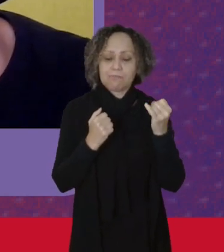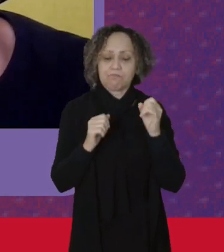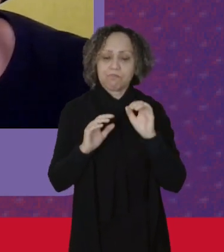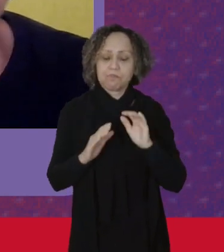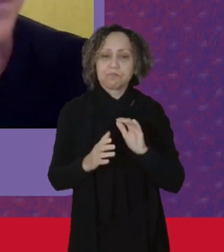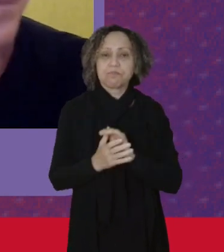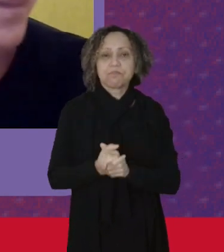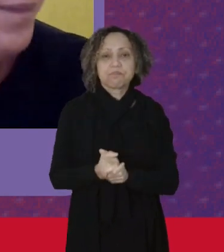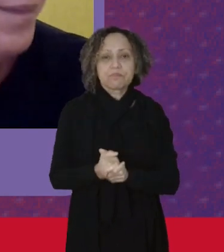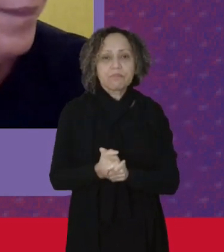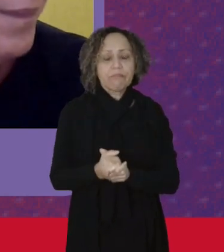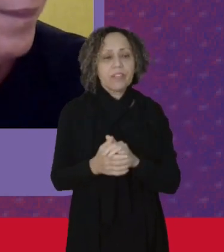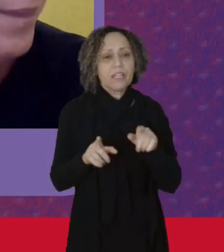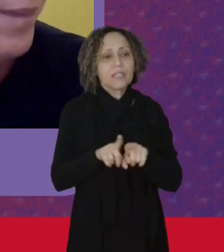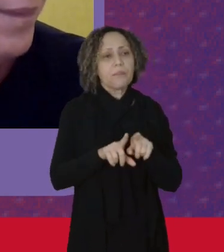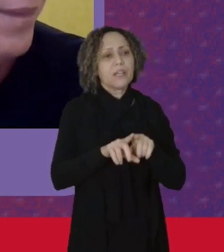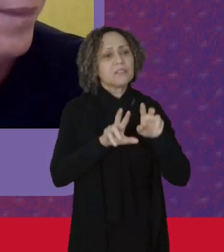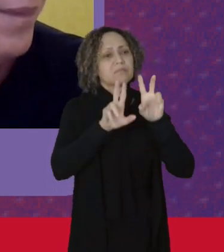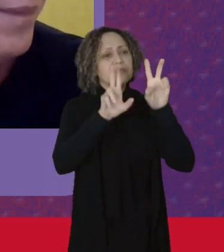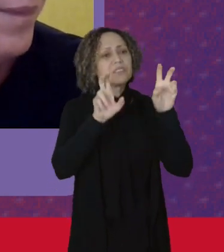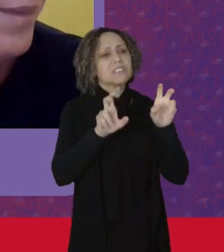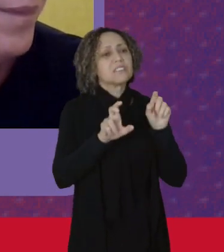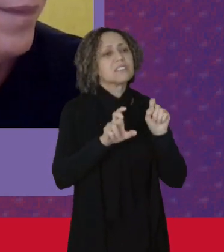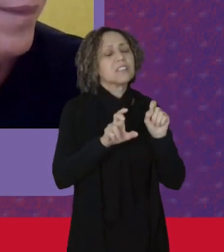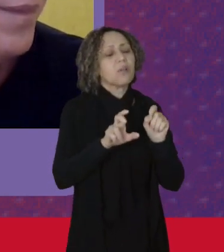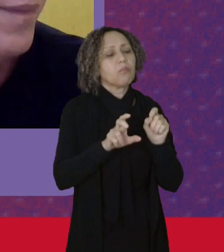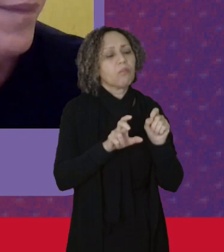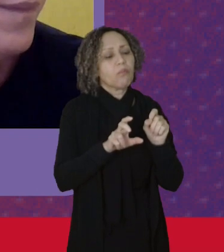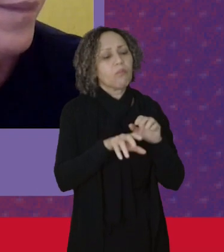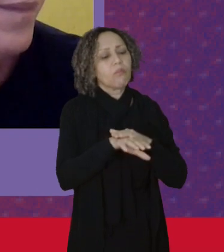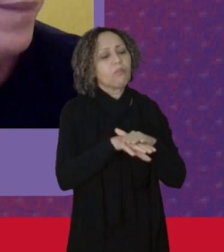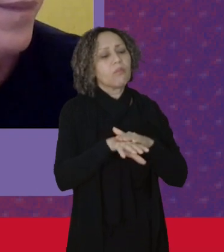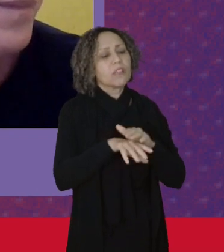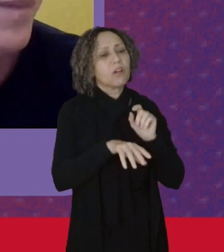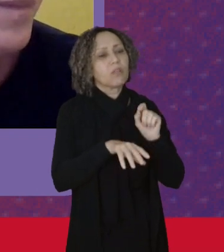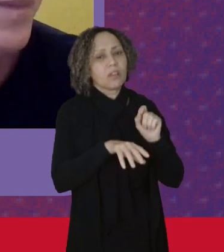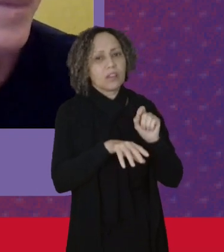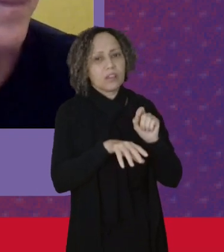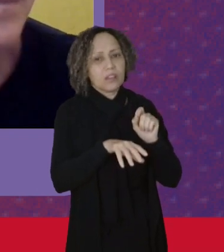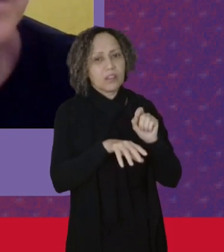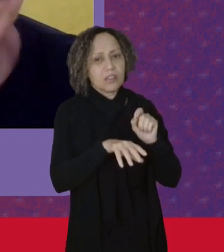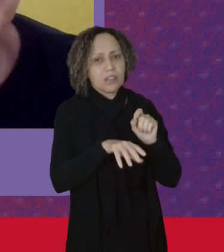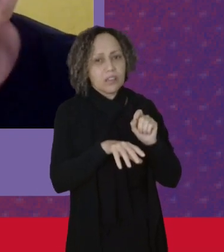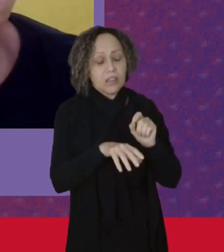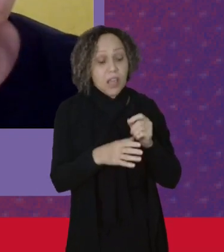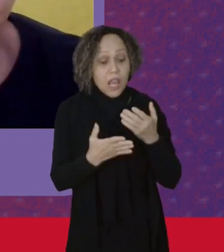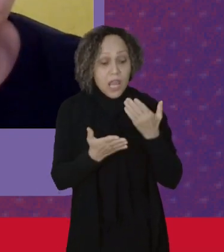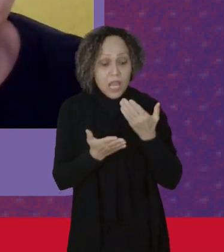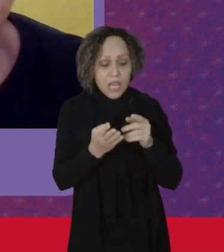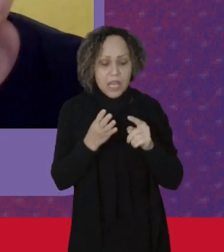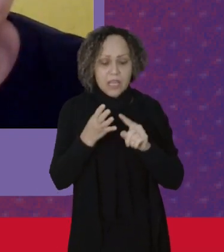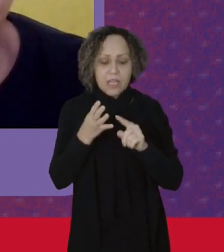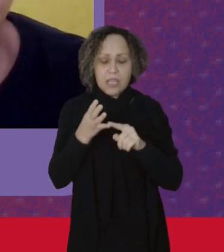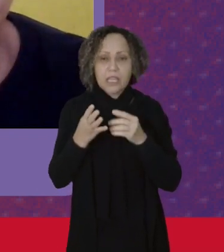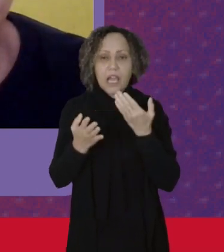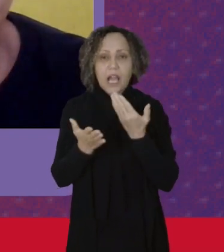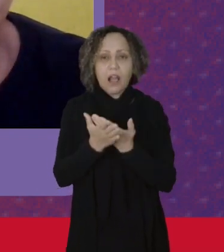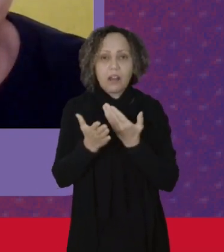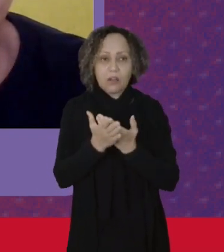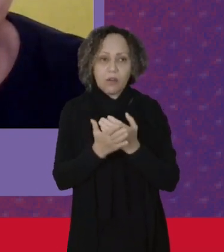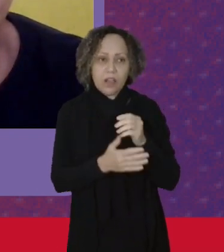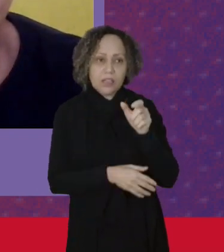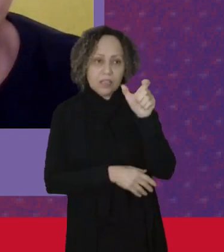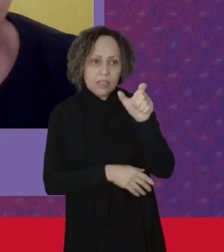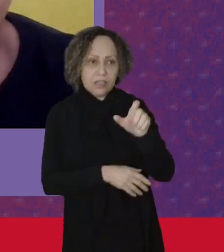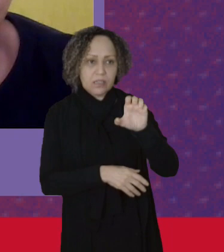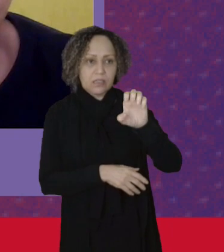uma outra questão, queria ver se a gente conversava de uma outra questão, porque na aula 4, a Eliane dá um